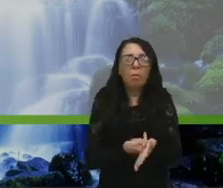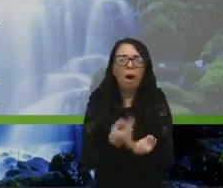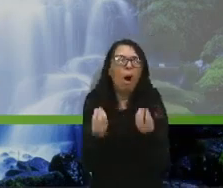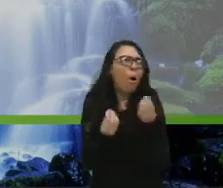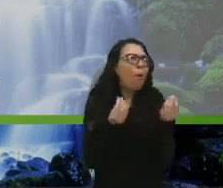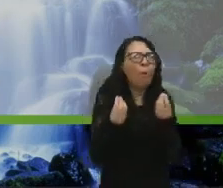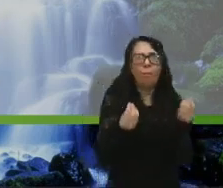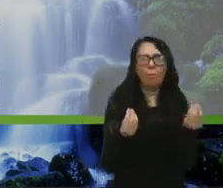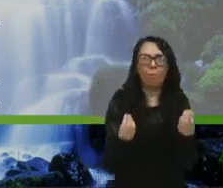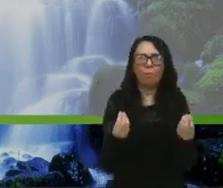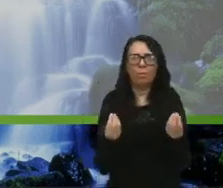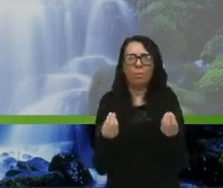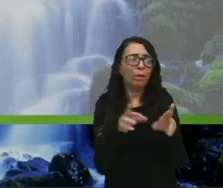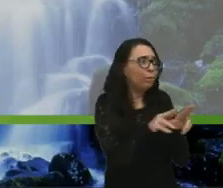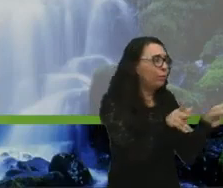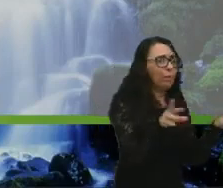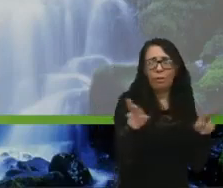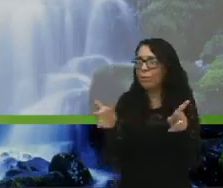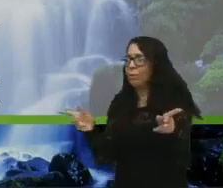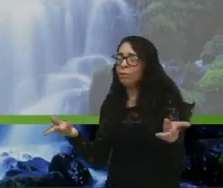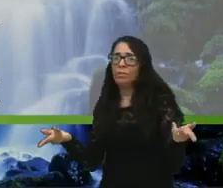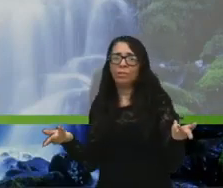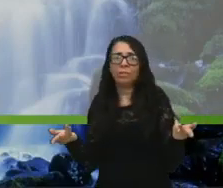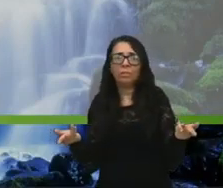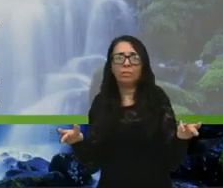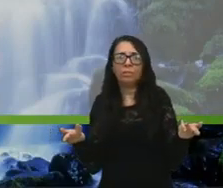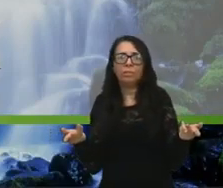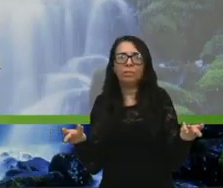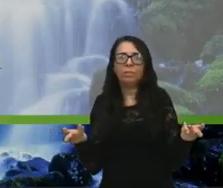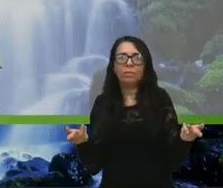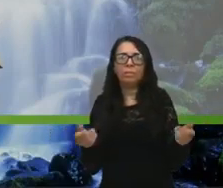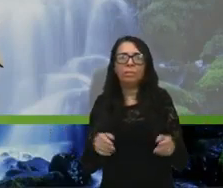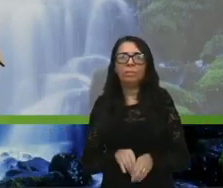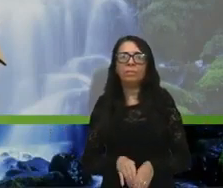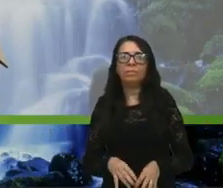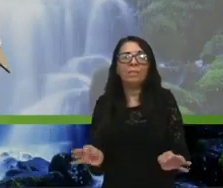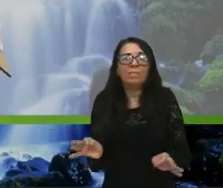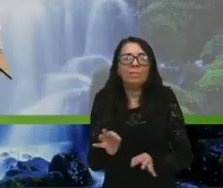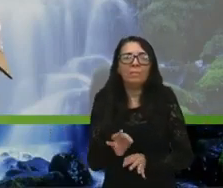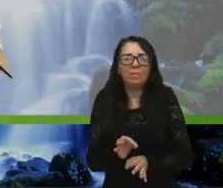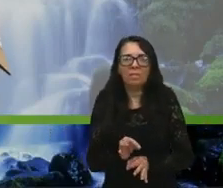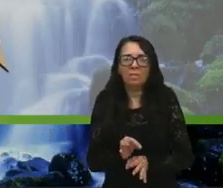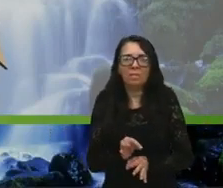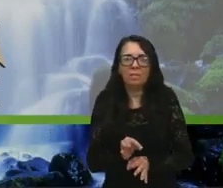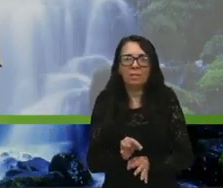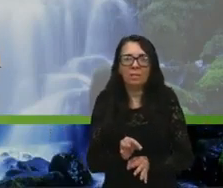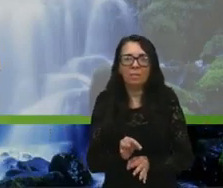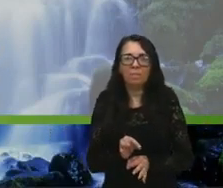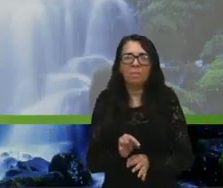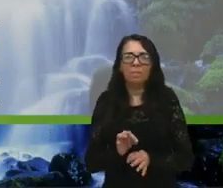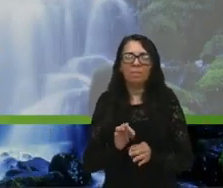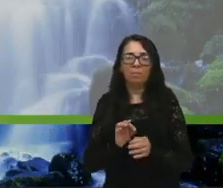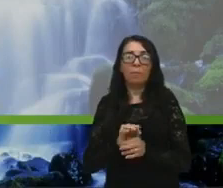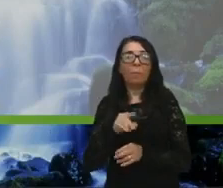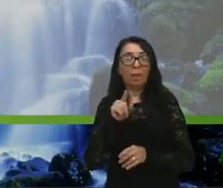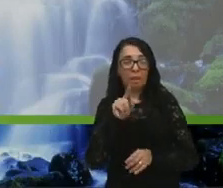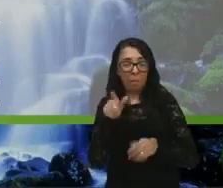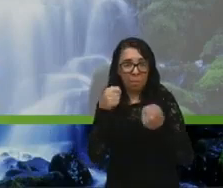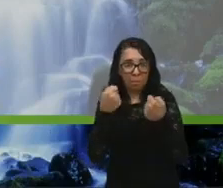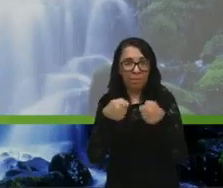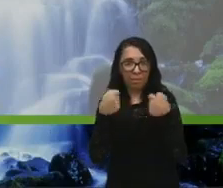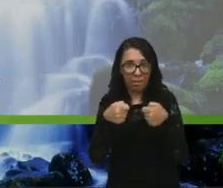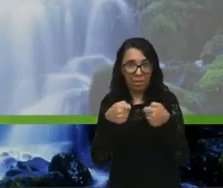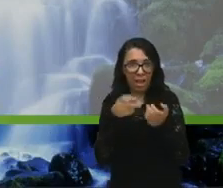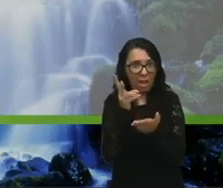Não se associe ao diabo, nem abra o seu coração para ele